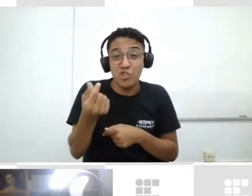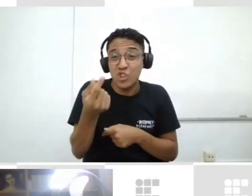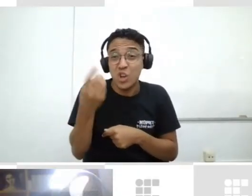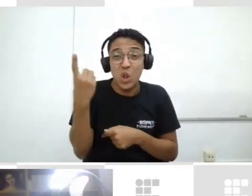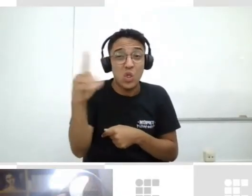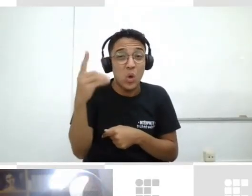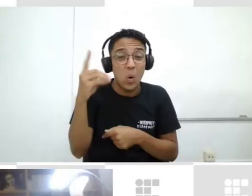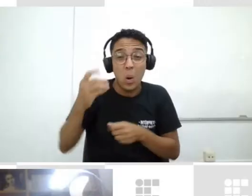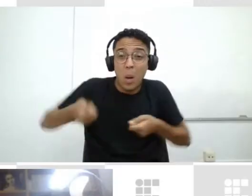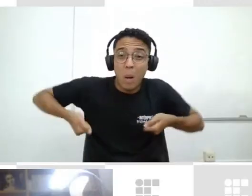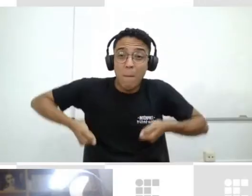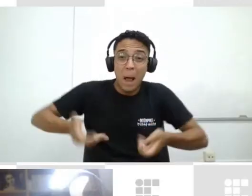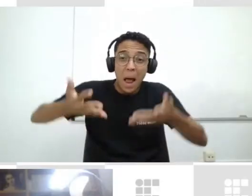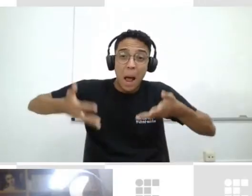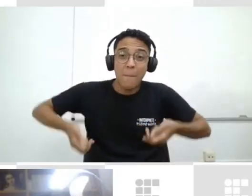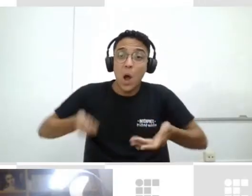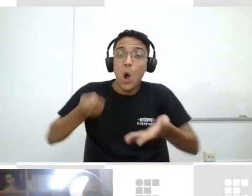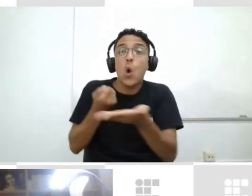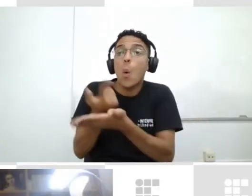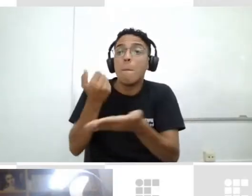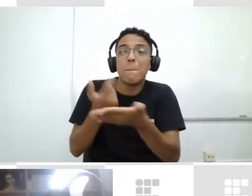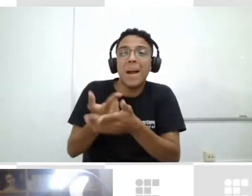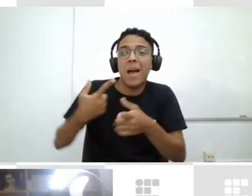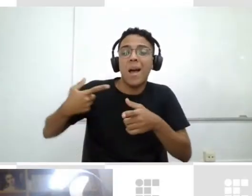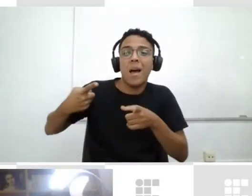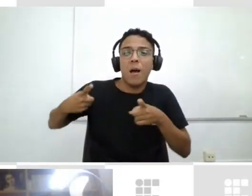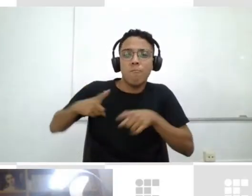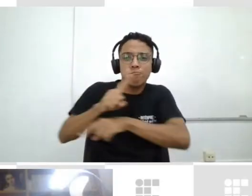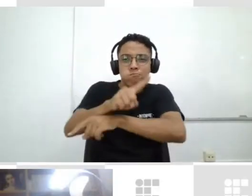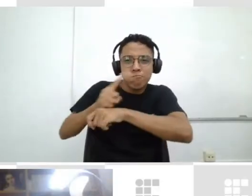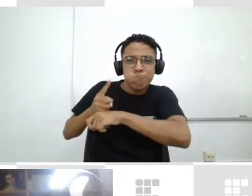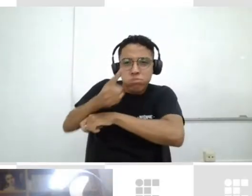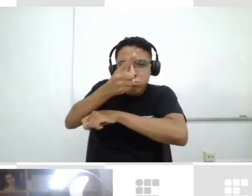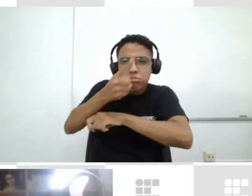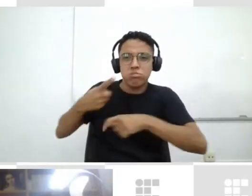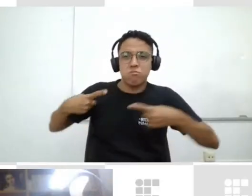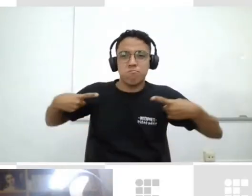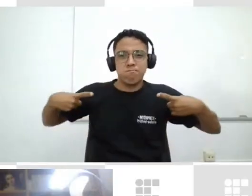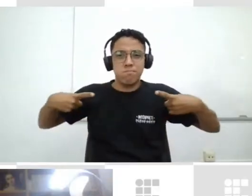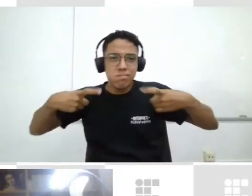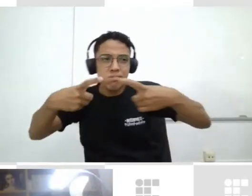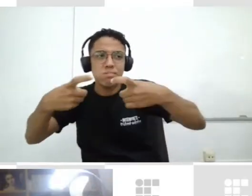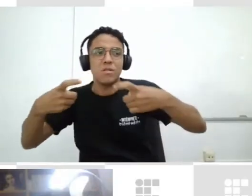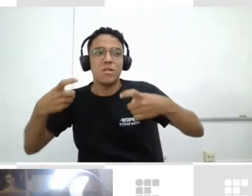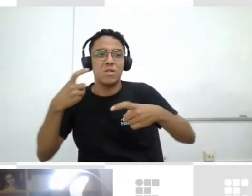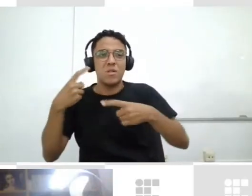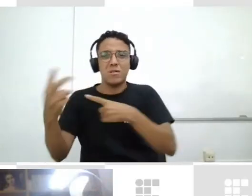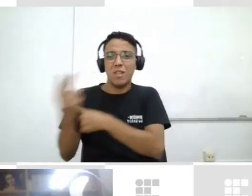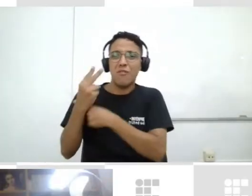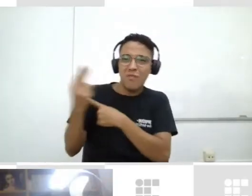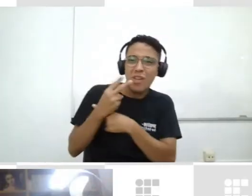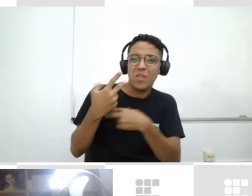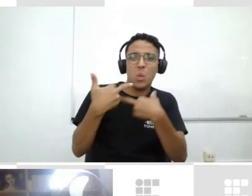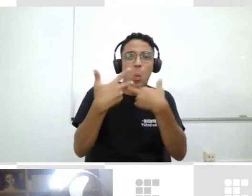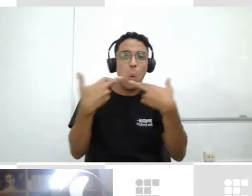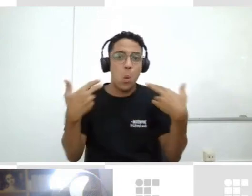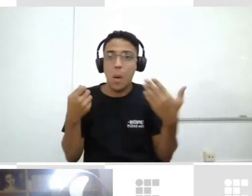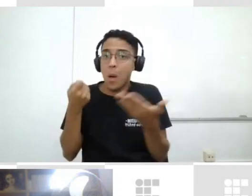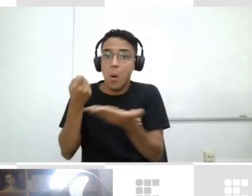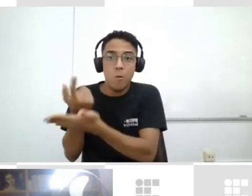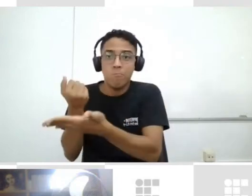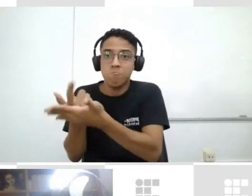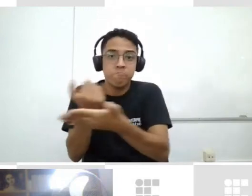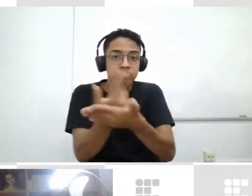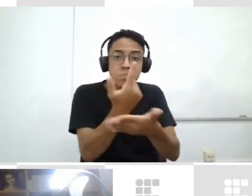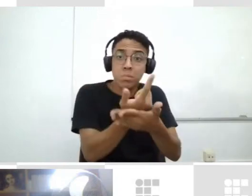em despesas de defesa, né? Como é chamado, certo? Defesa não tem nada, é de ataque. E isso tem que ser